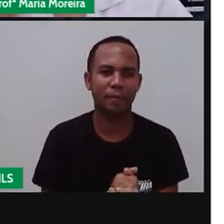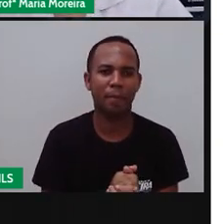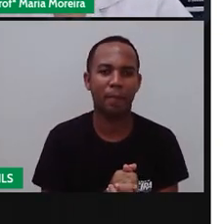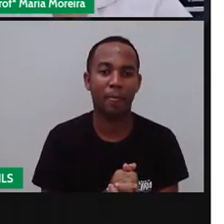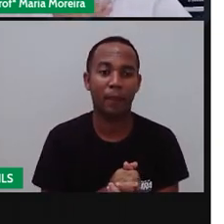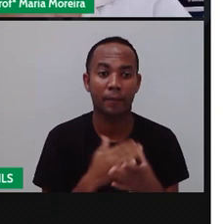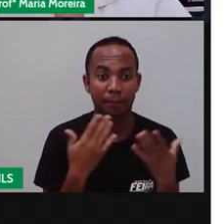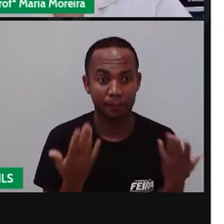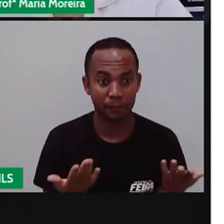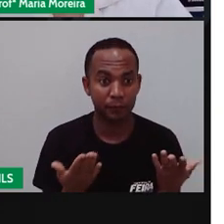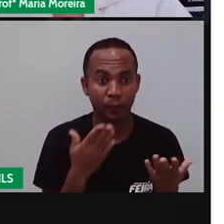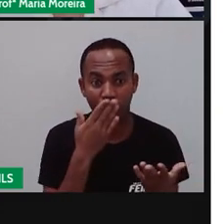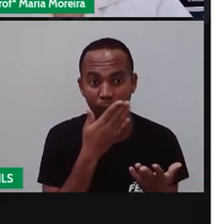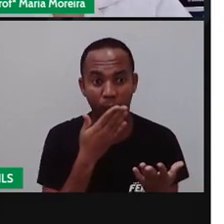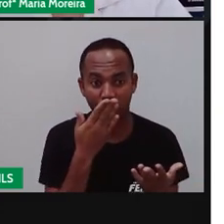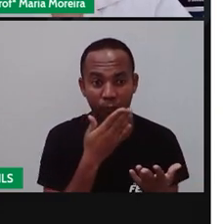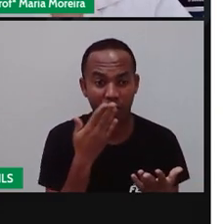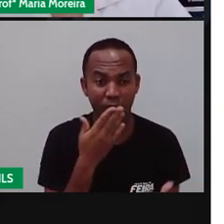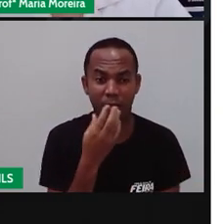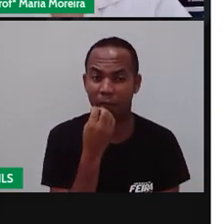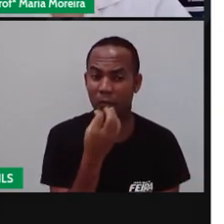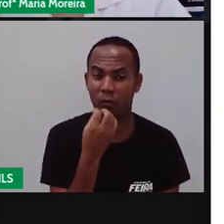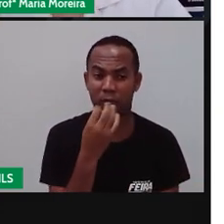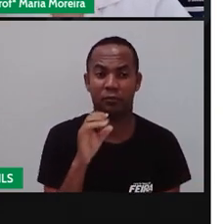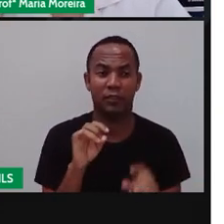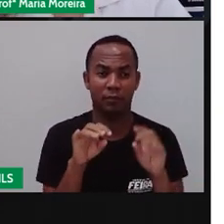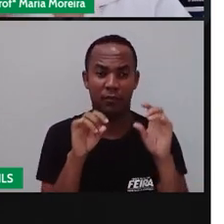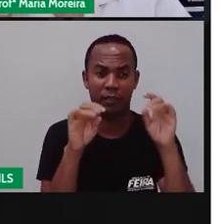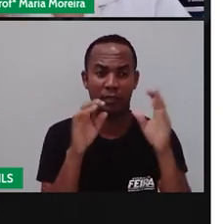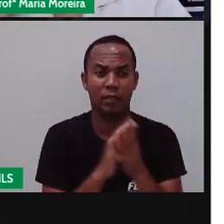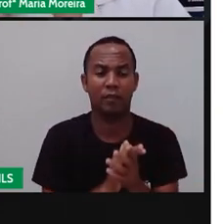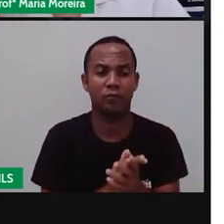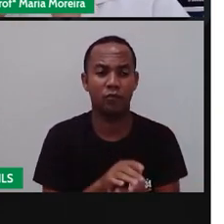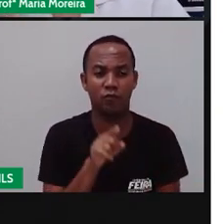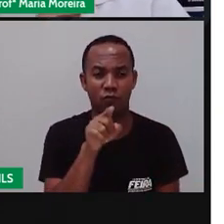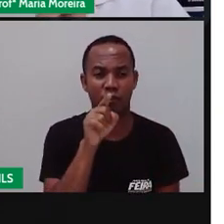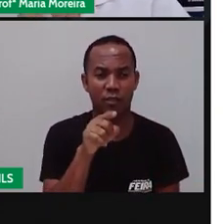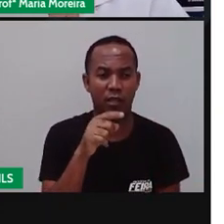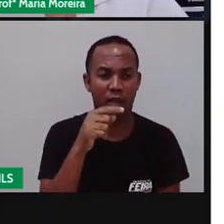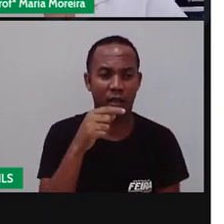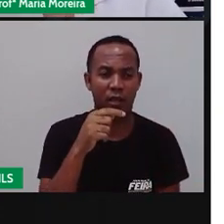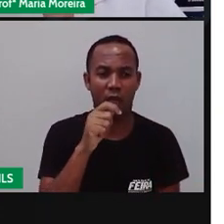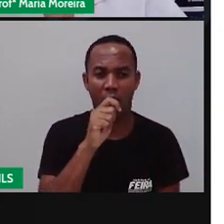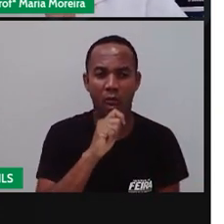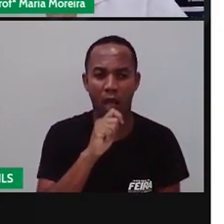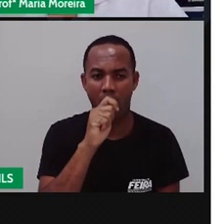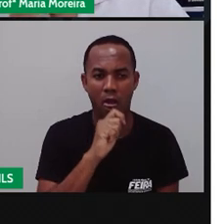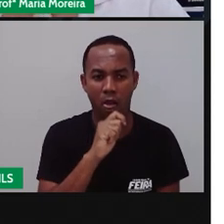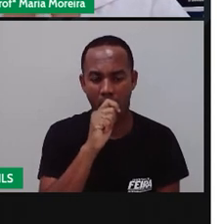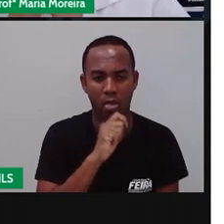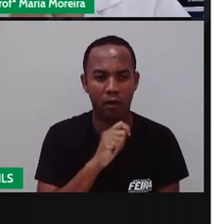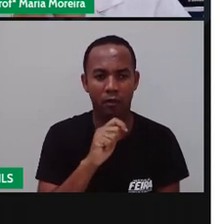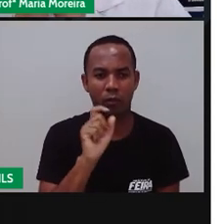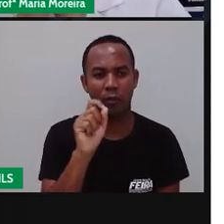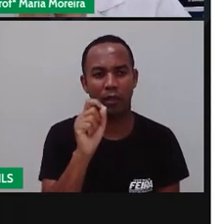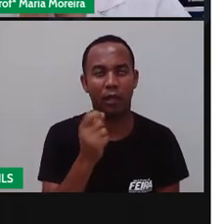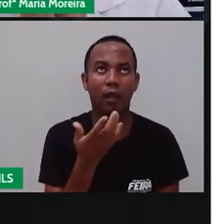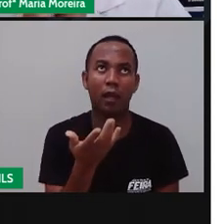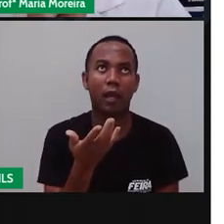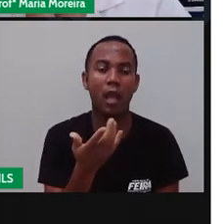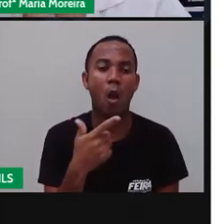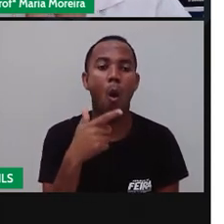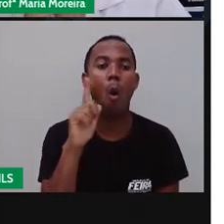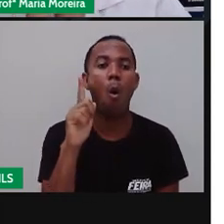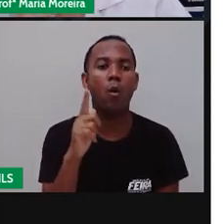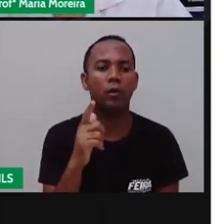Então, o brigadeiro, para mim, ele é o máximo, né? Mas, tipo, se eu for tomar um sorvete, alguma coisa, eu sempre prefiro coisa azeda. Para sentir esse